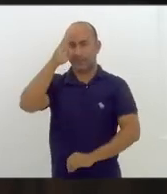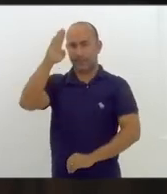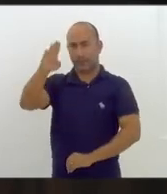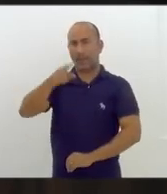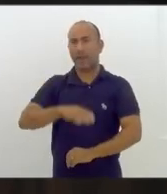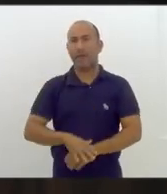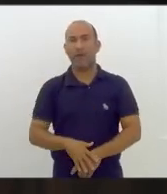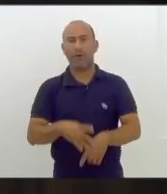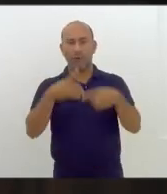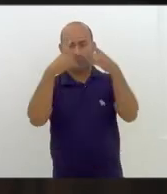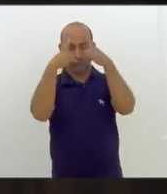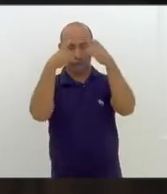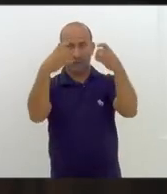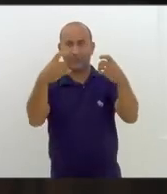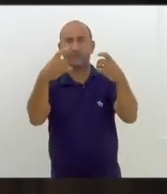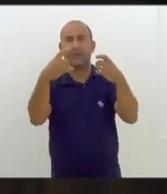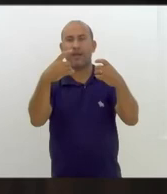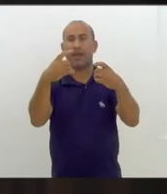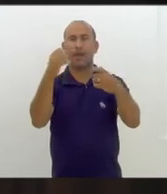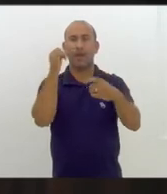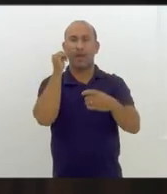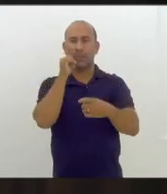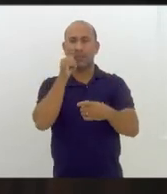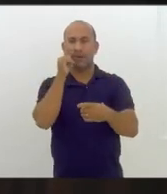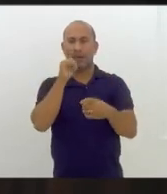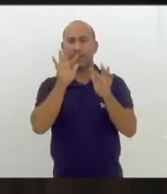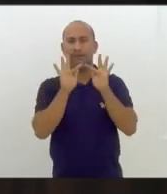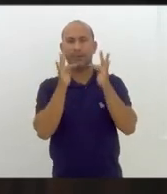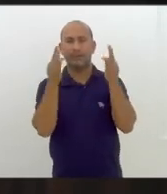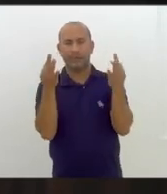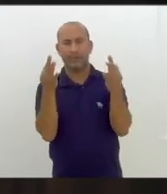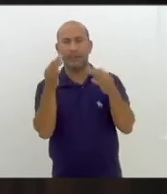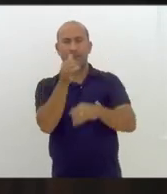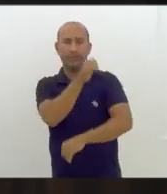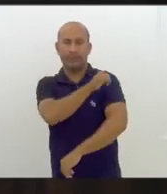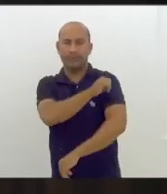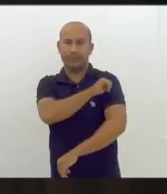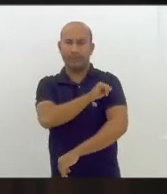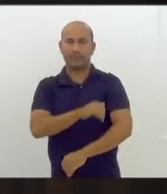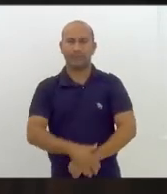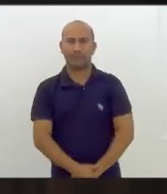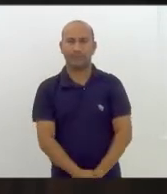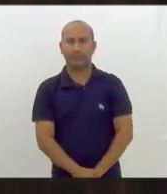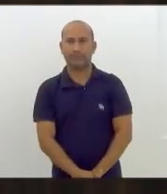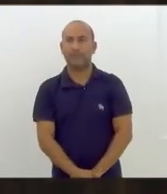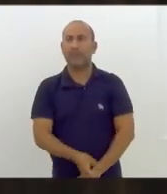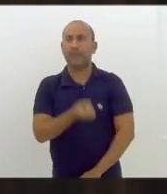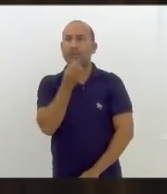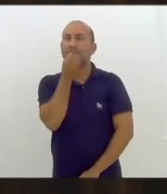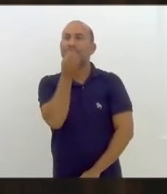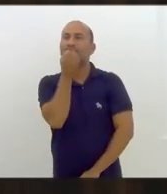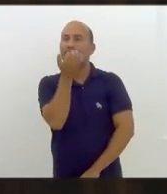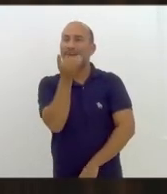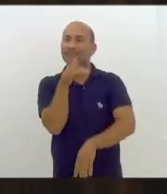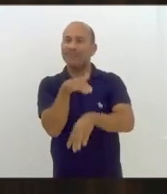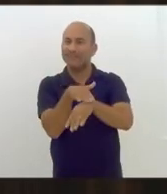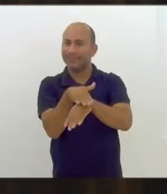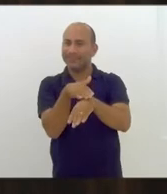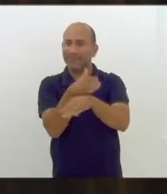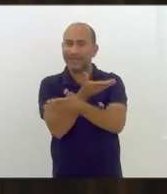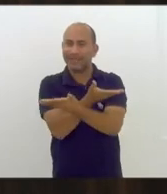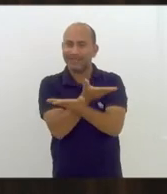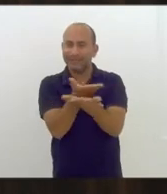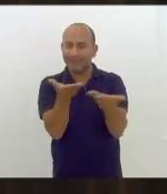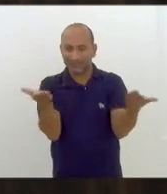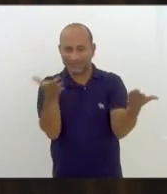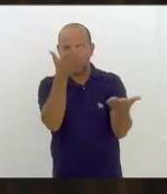de violência doméstica familiar contra a mulher da comarca do Rio de Janeiro. Boa noite a todas